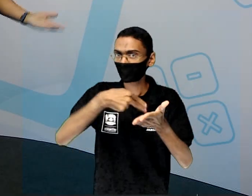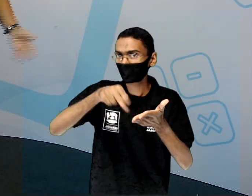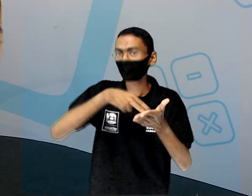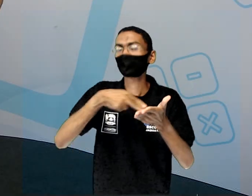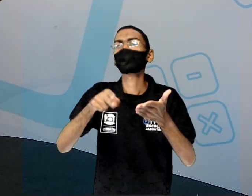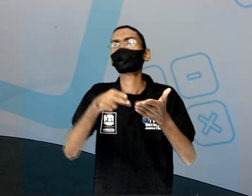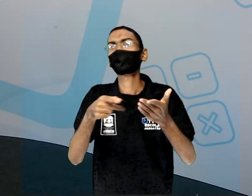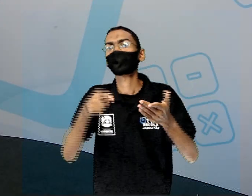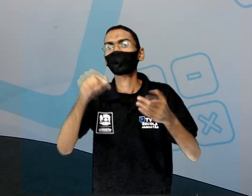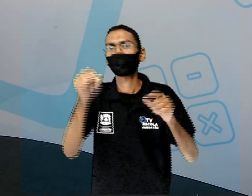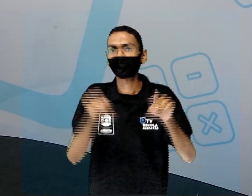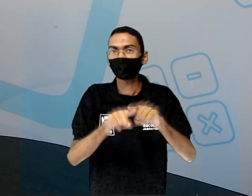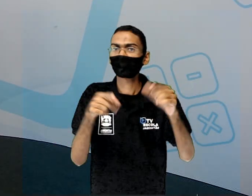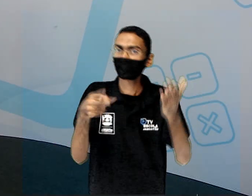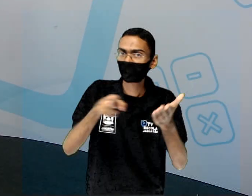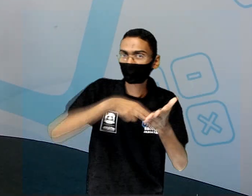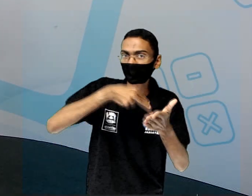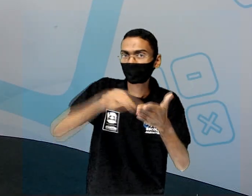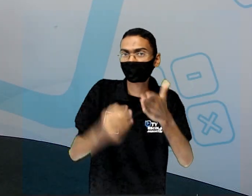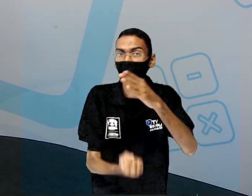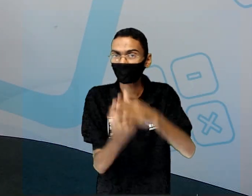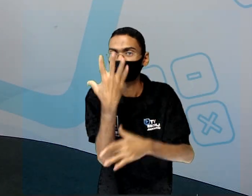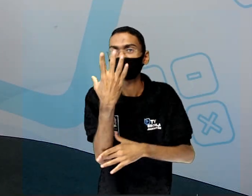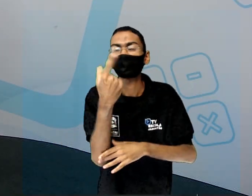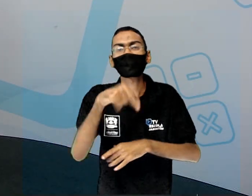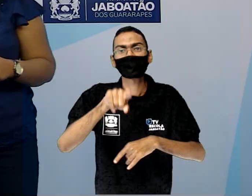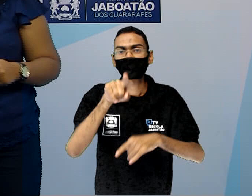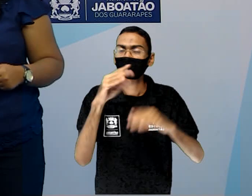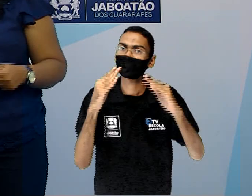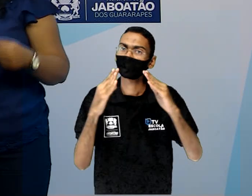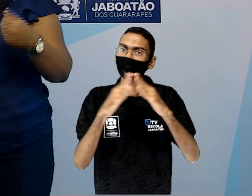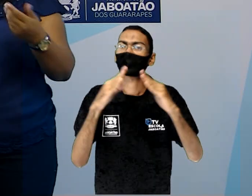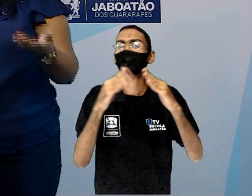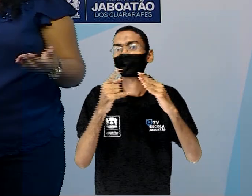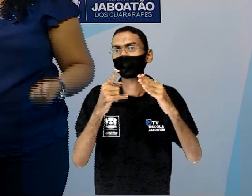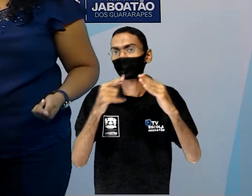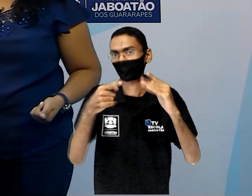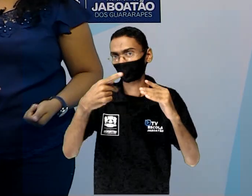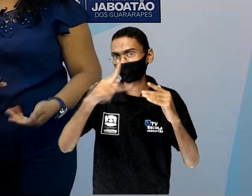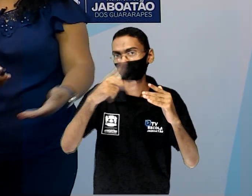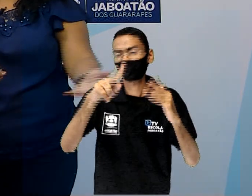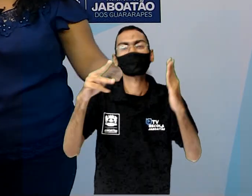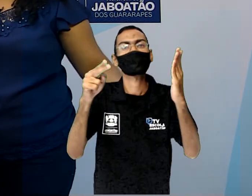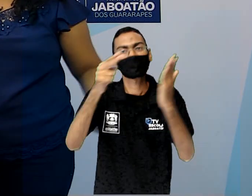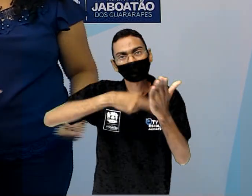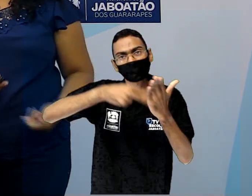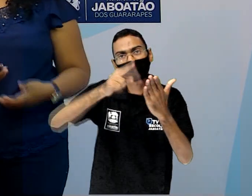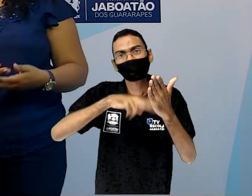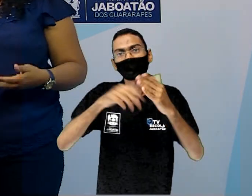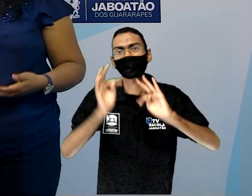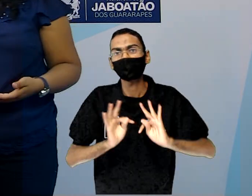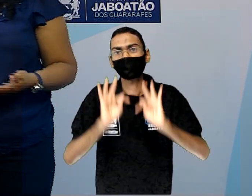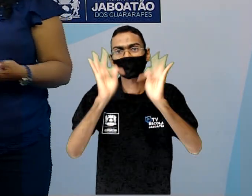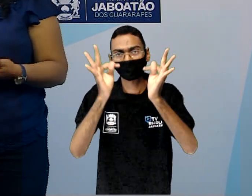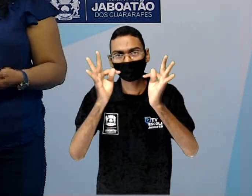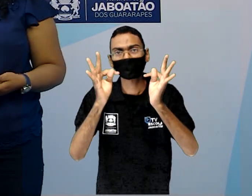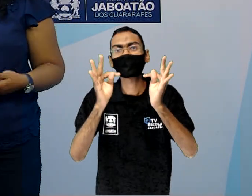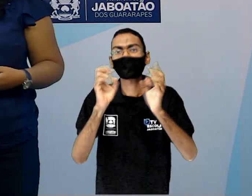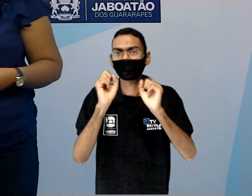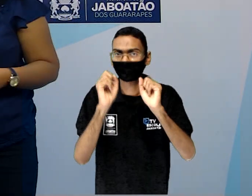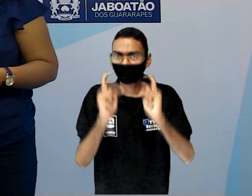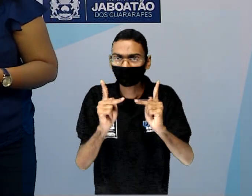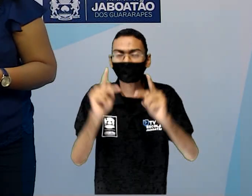dessa produção você vai estar lá fazendo a sua pintura com a sua tecnologia lá criada artesanalmente, mas que